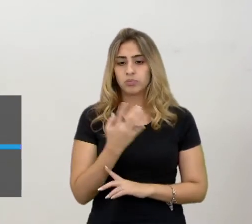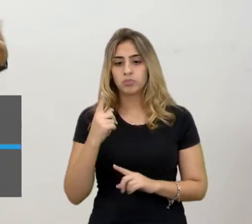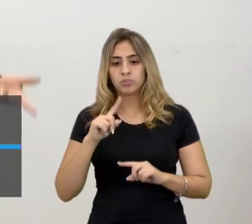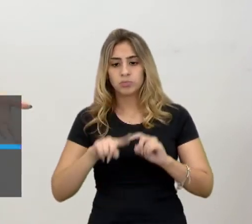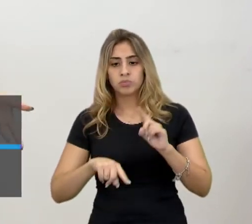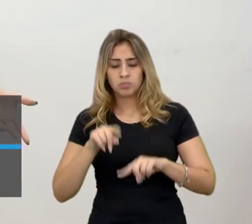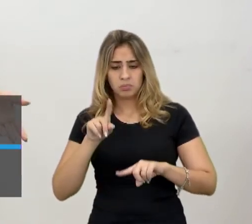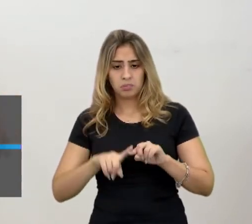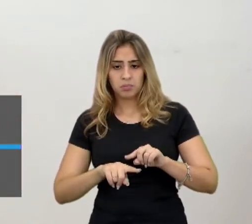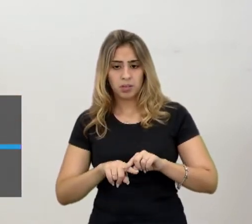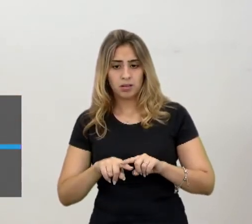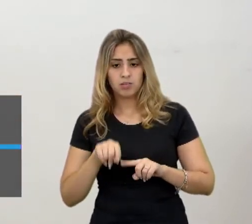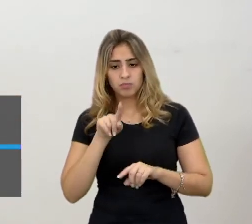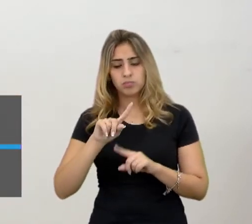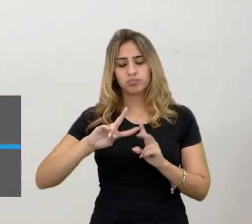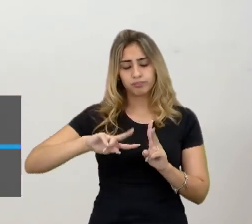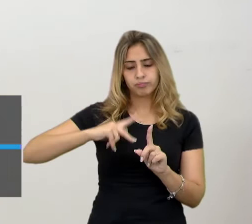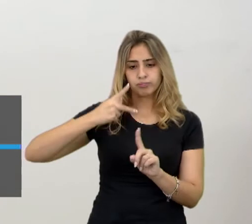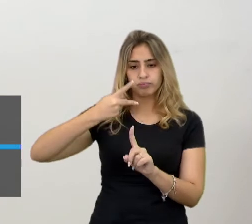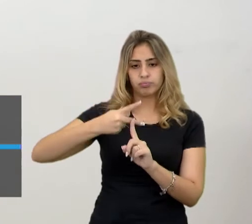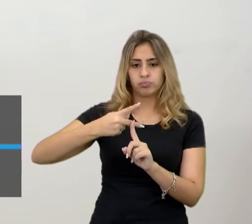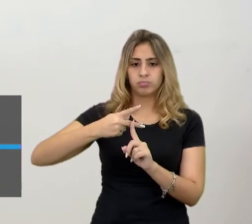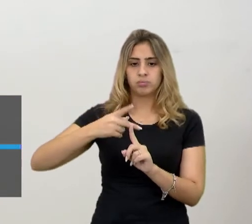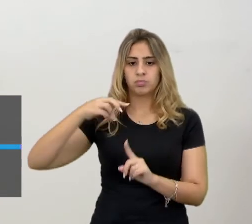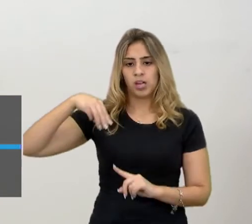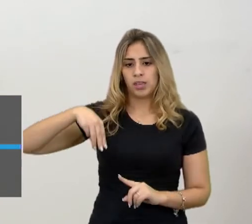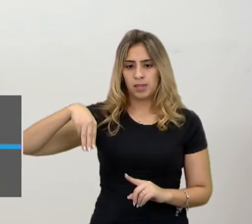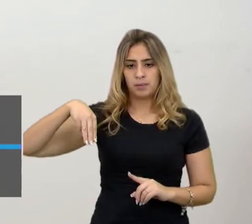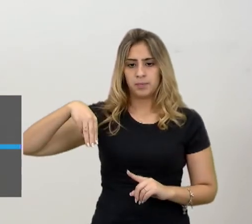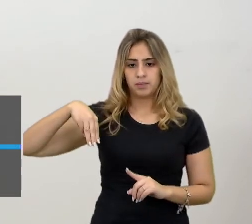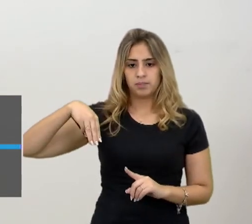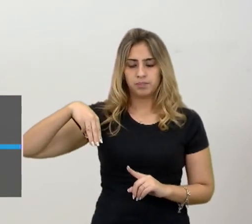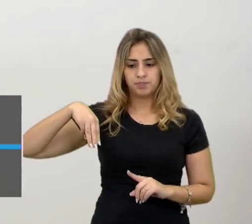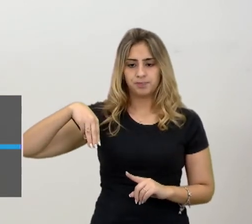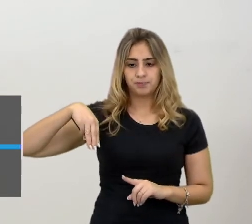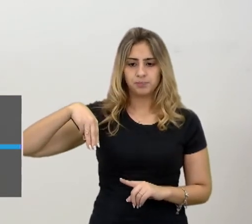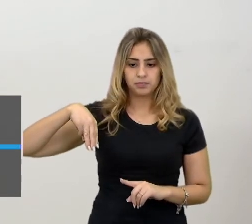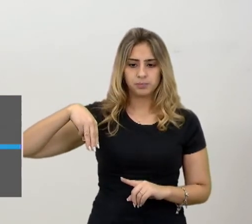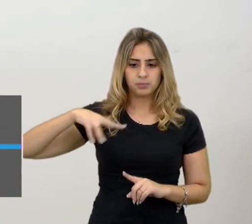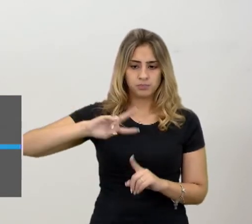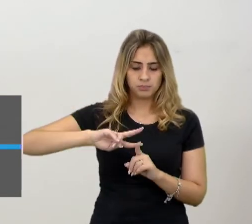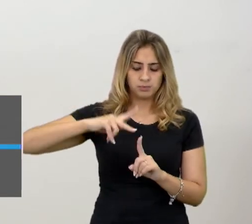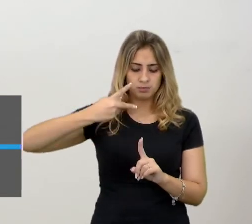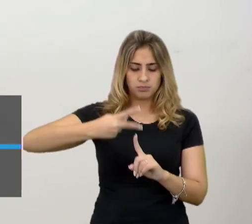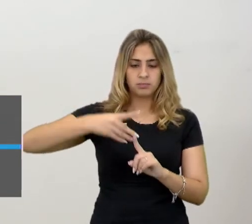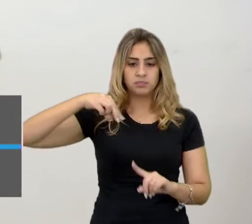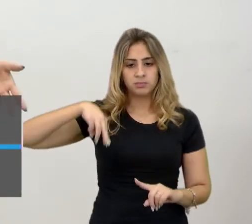matéria, você dobra a quantidade de calor e assim vai. Se você dobrar a quantidade de variação na